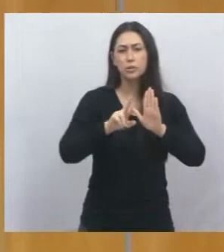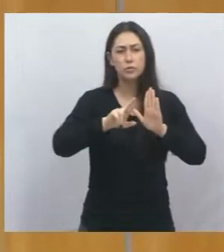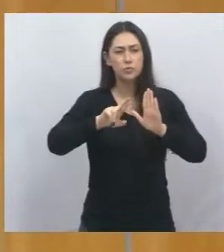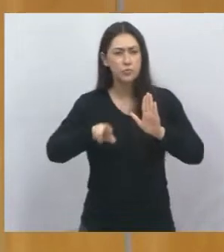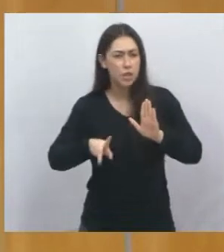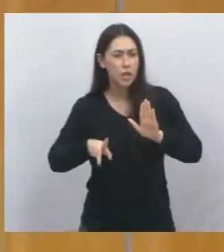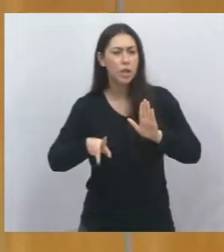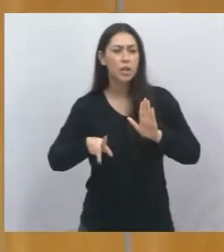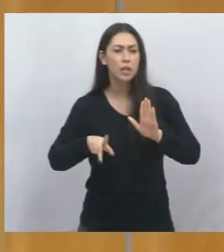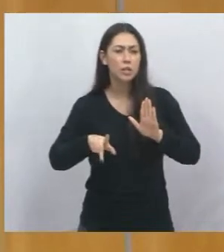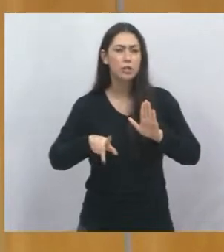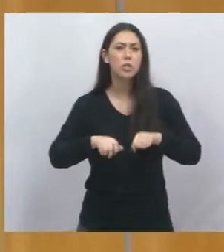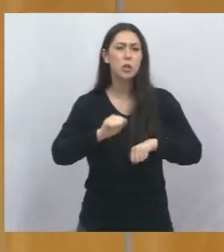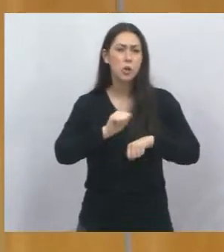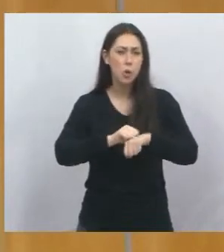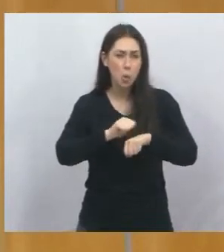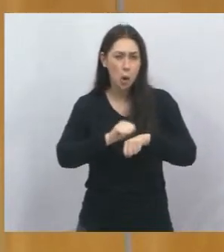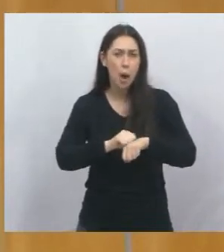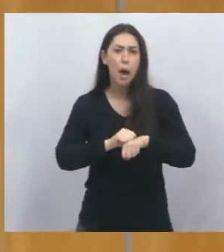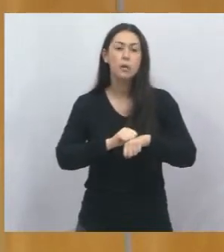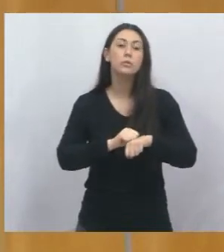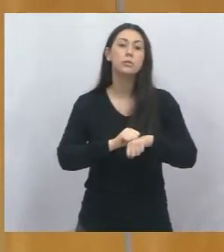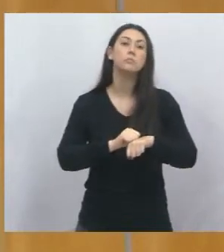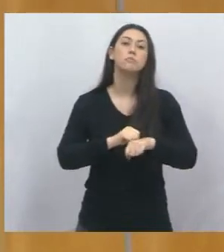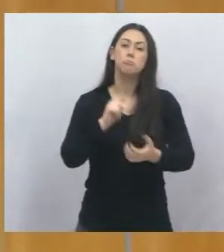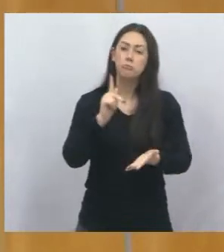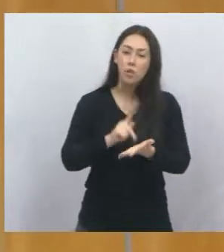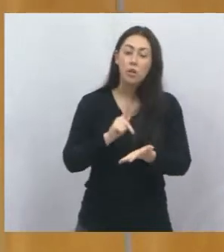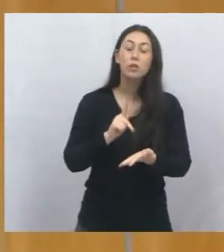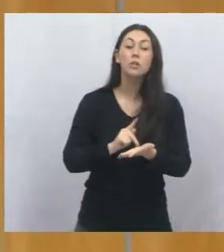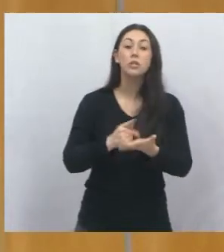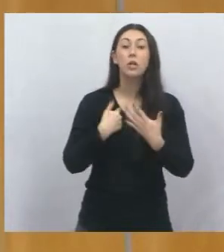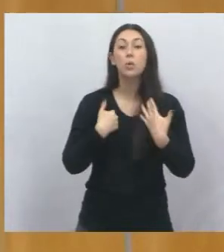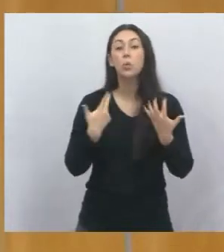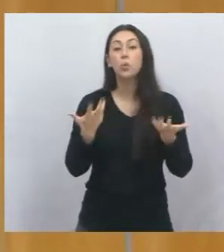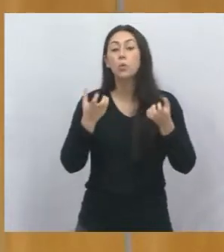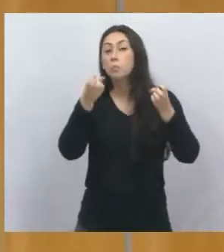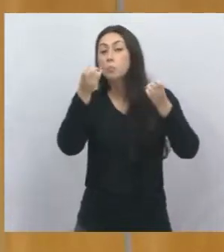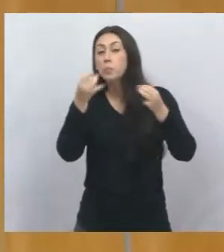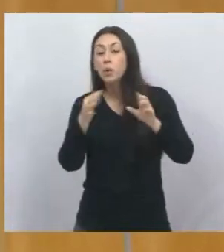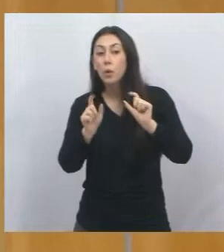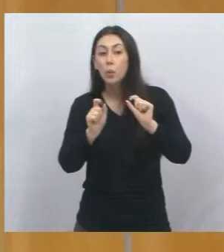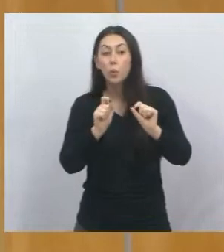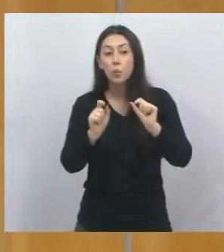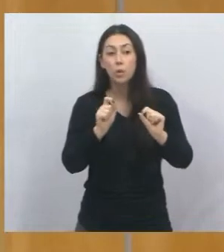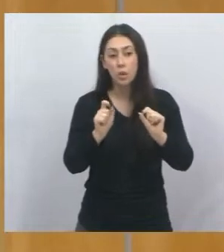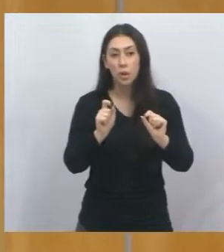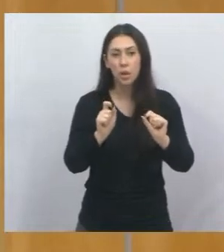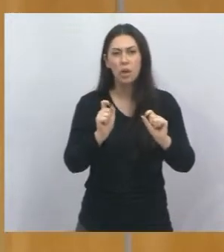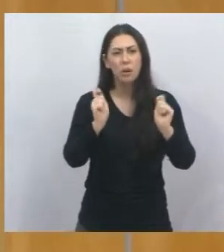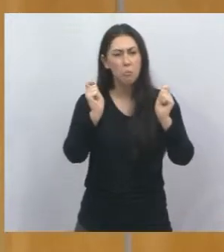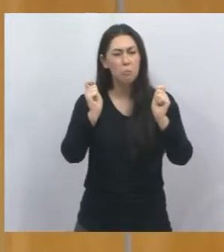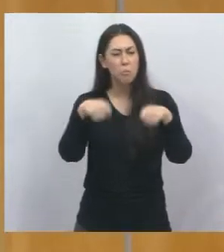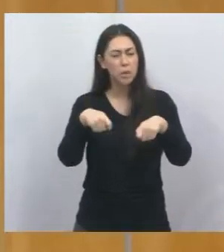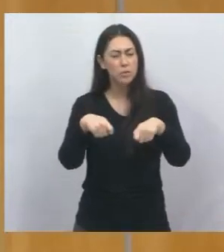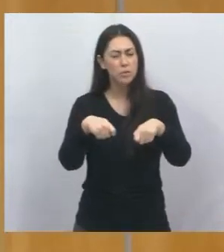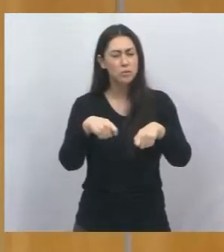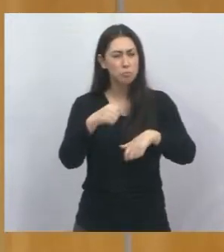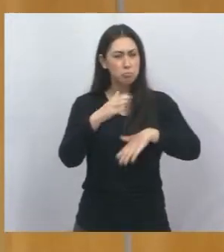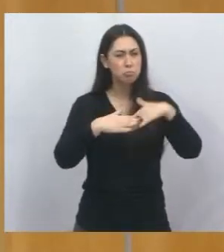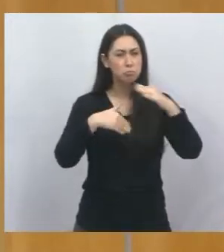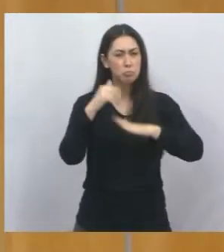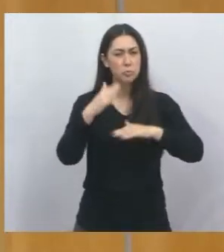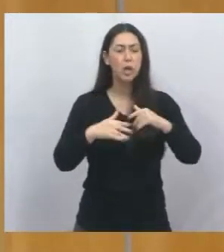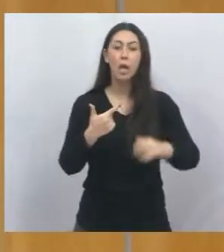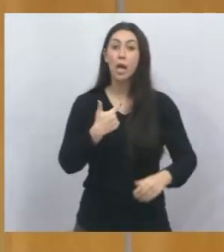concreta, factível, e aonde que eu quero chegar? Possível de ser implementada, eu